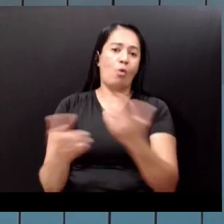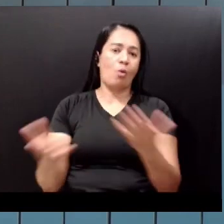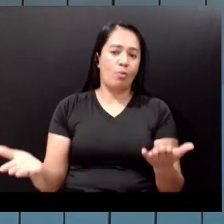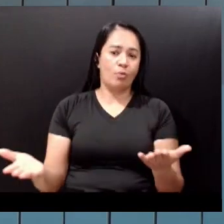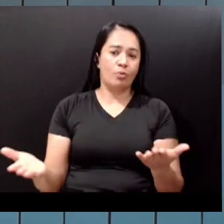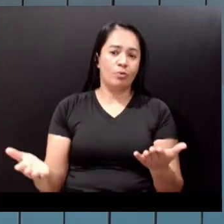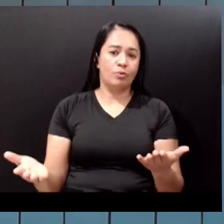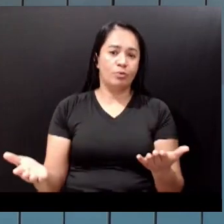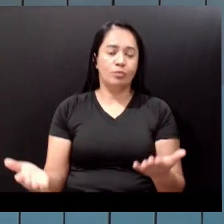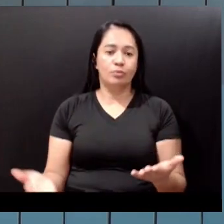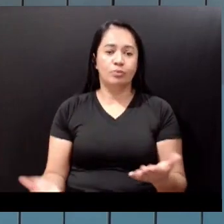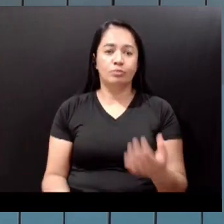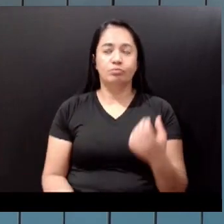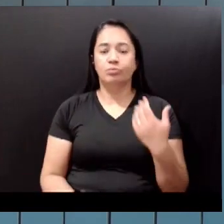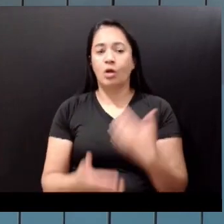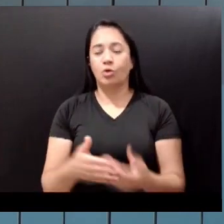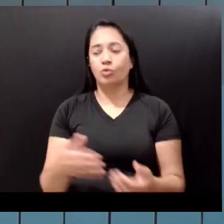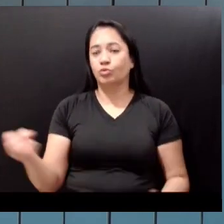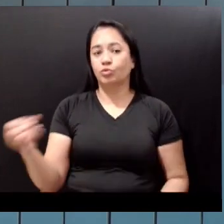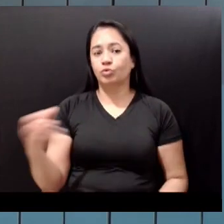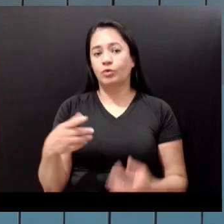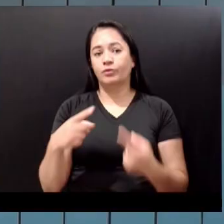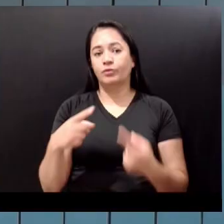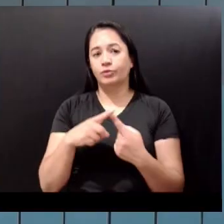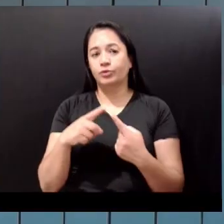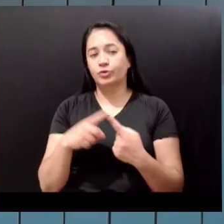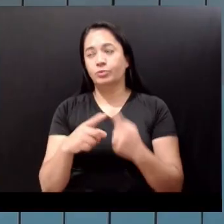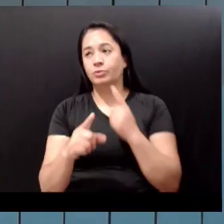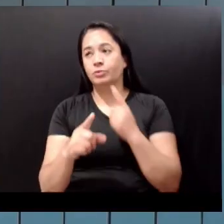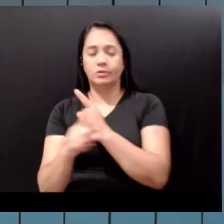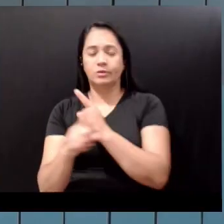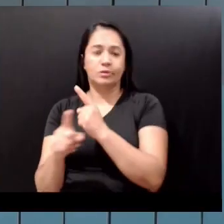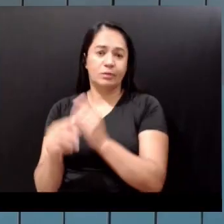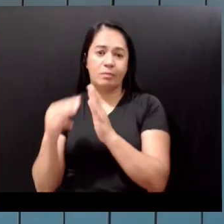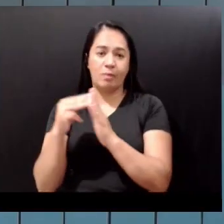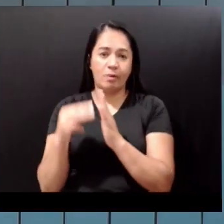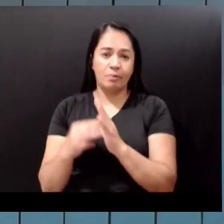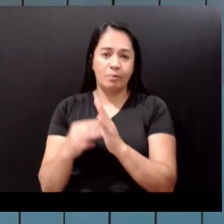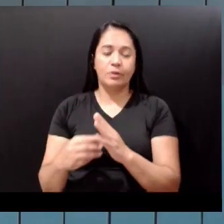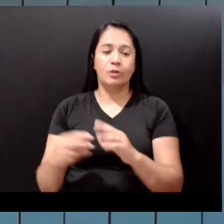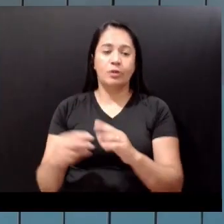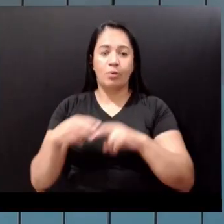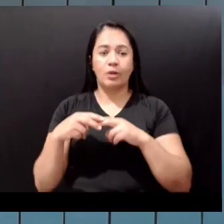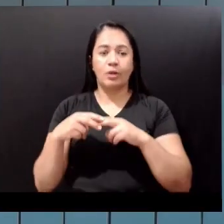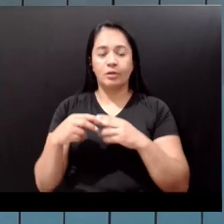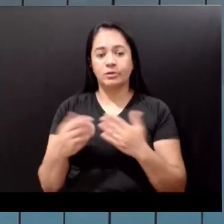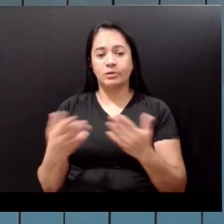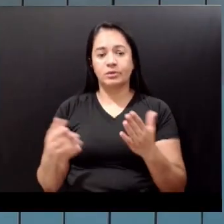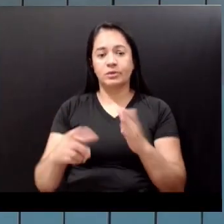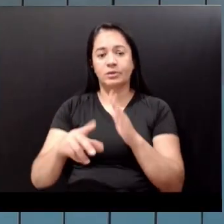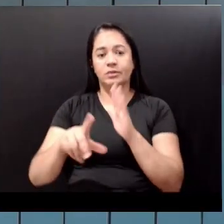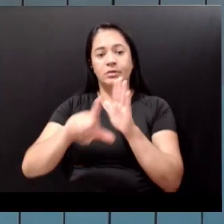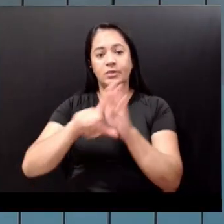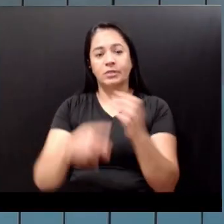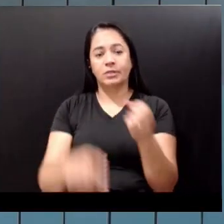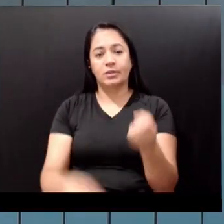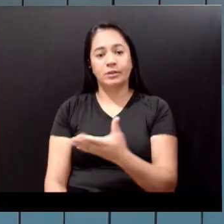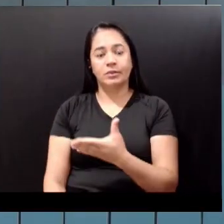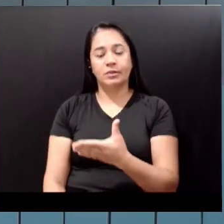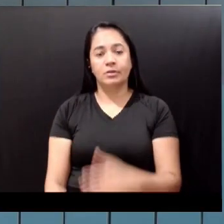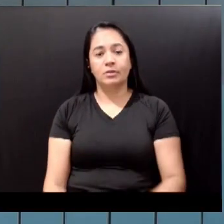encontrar à disposição dele algum novo método de atendimento relacionado, né, a partir dessa nova